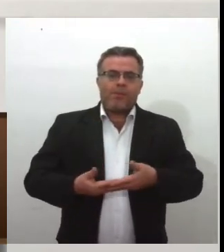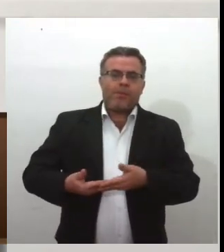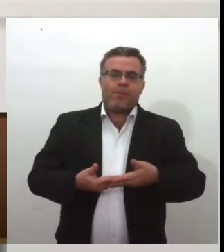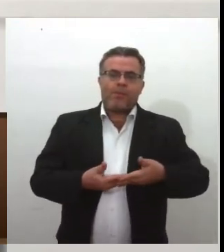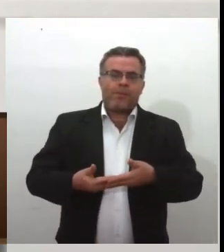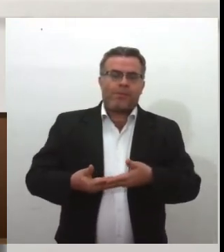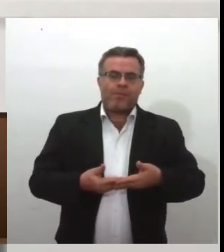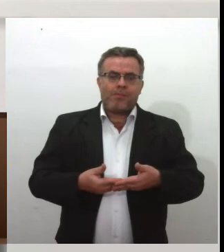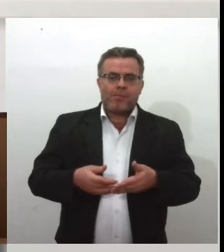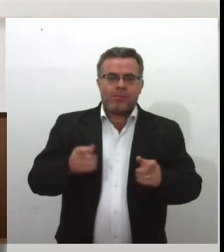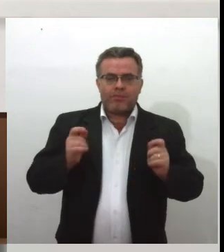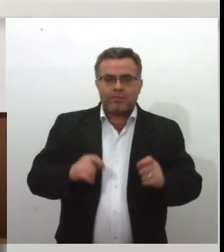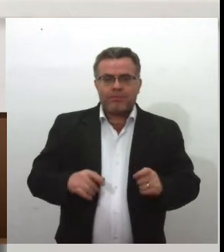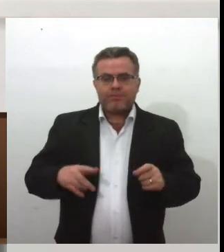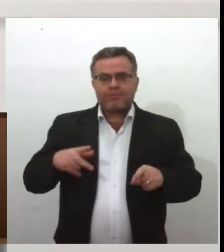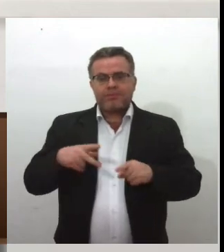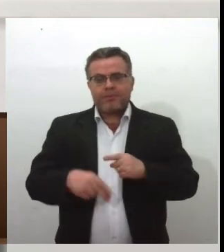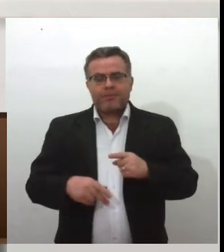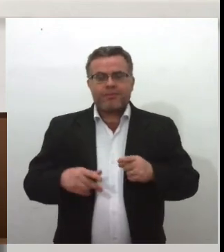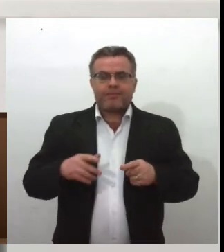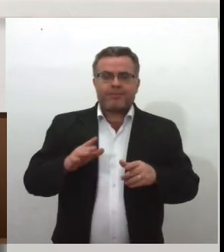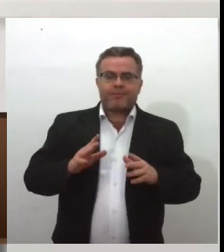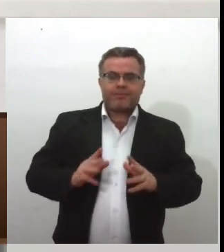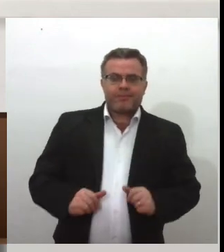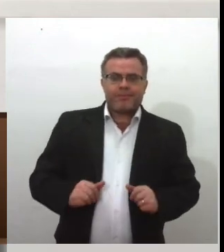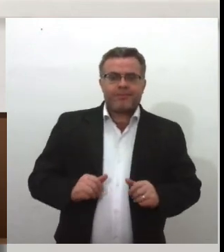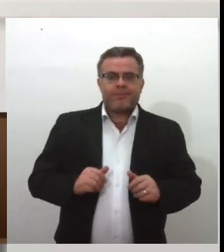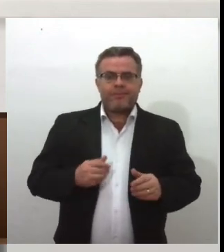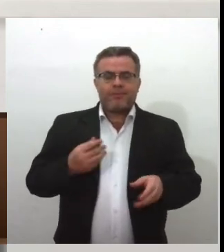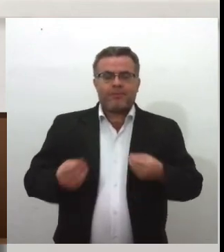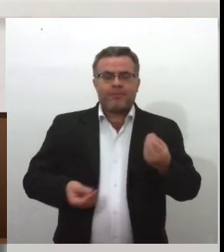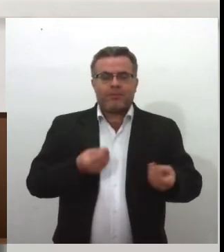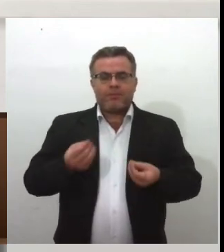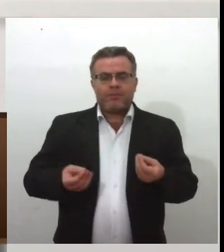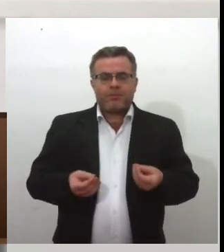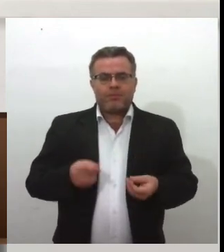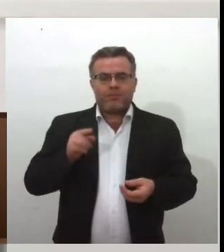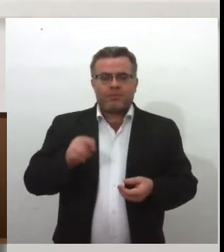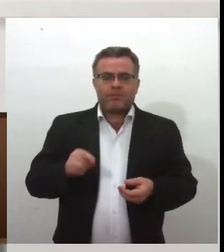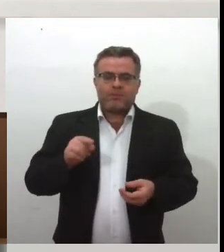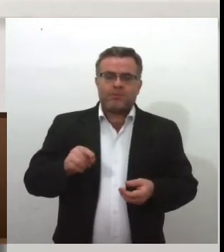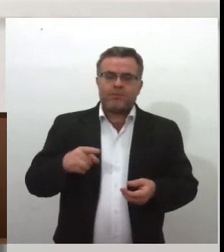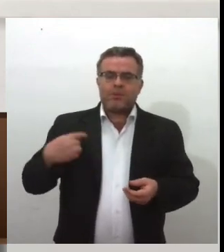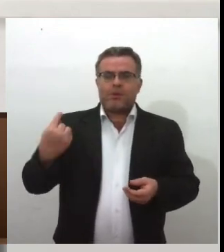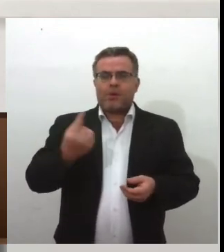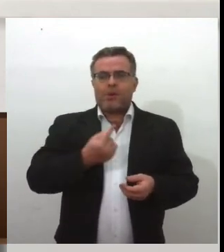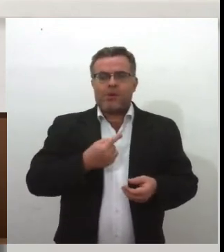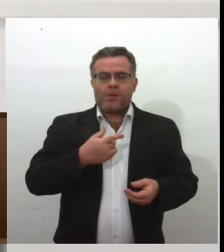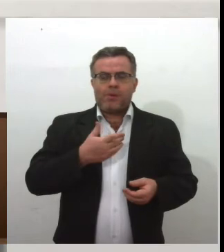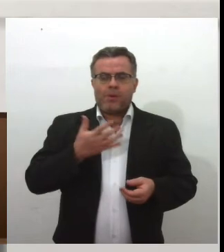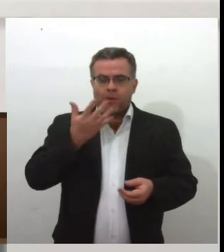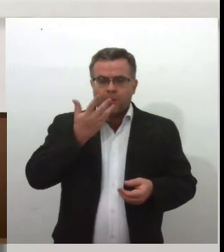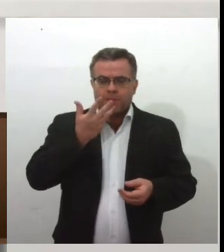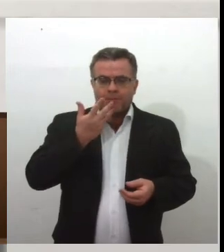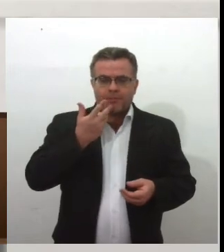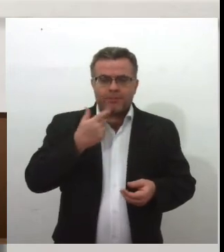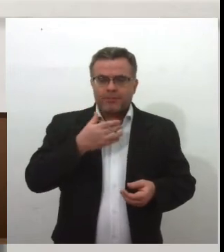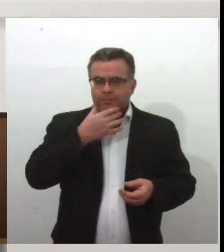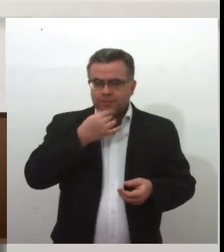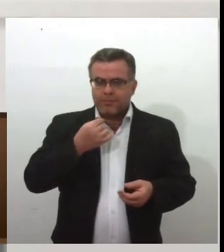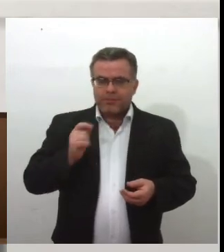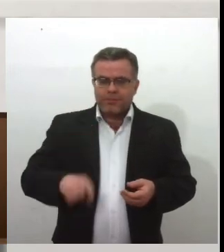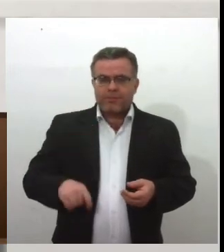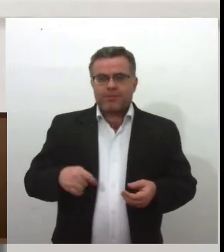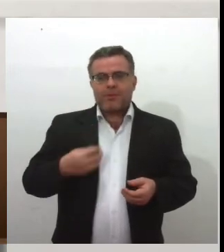vai ali tocando o corpo dele e onde ele, nós, quando bebês, a gente tem uma imensa satisfação por